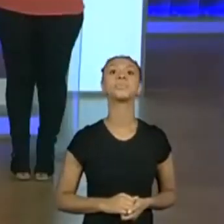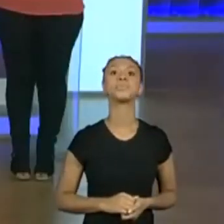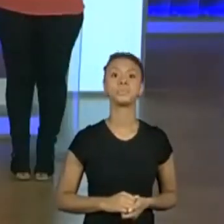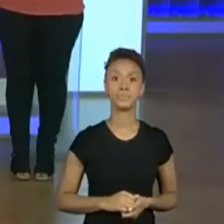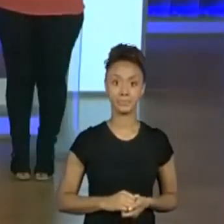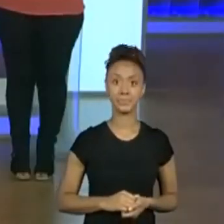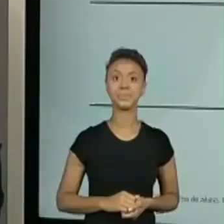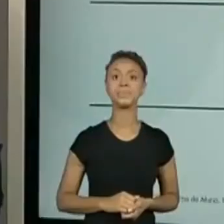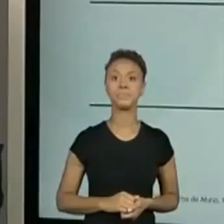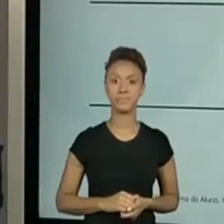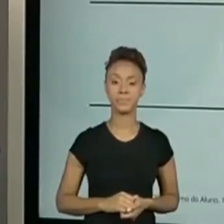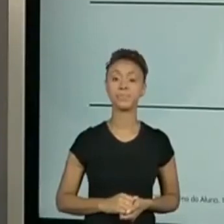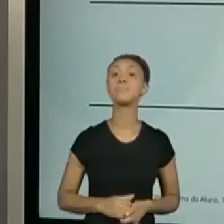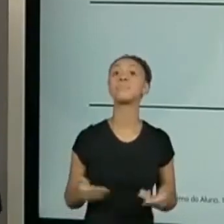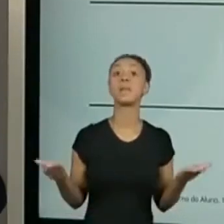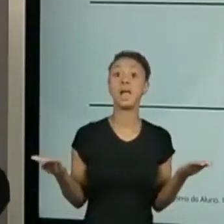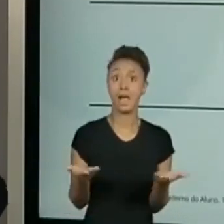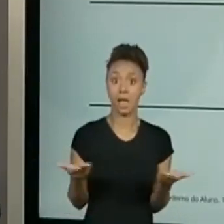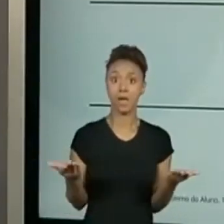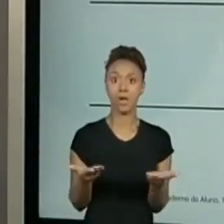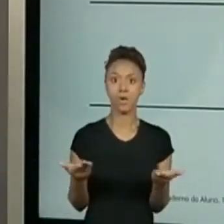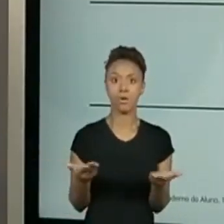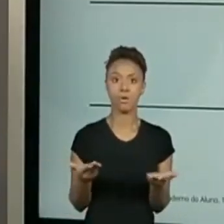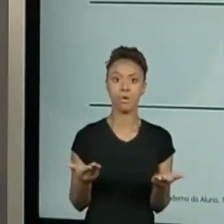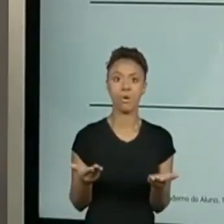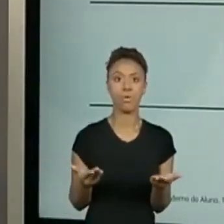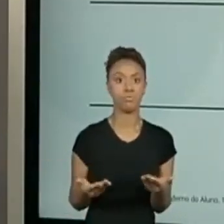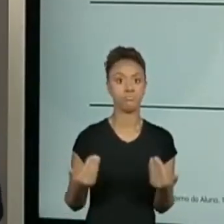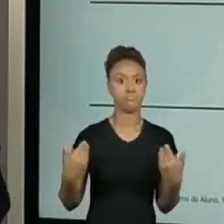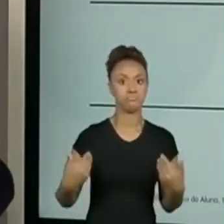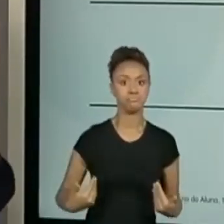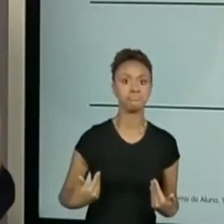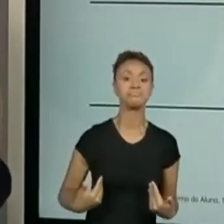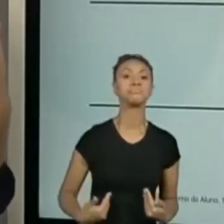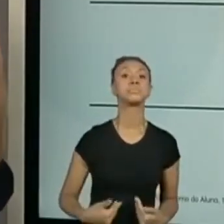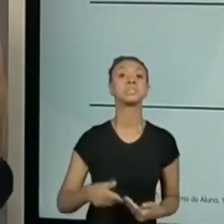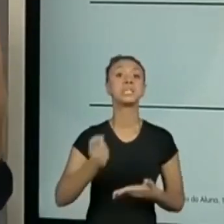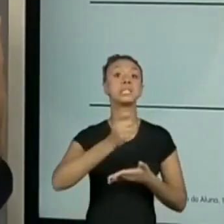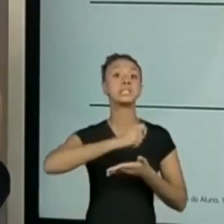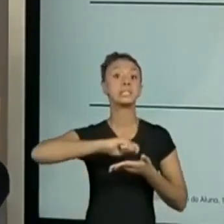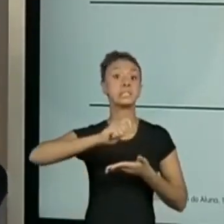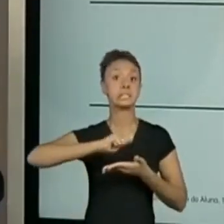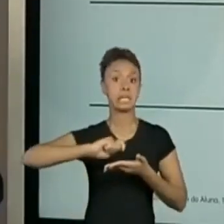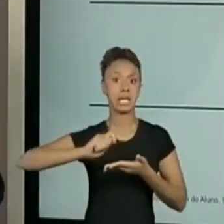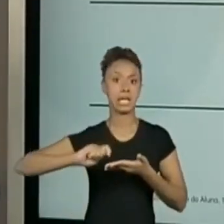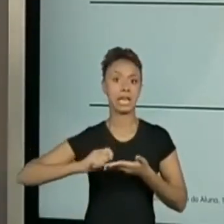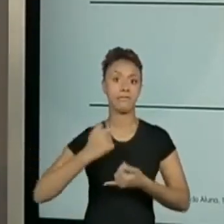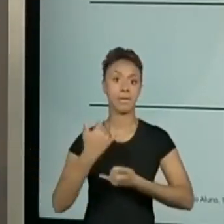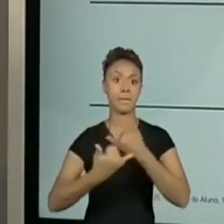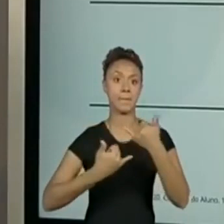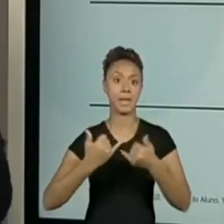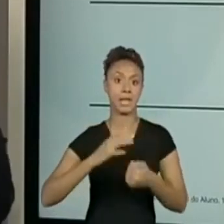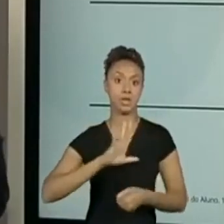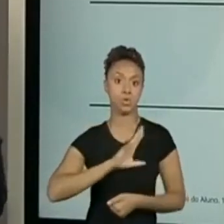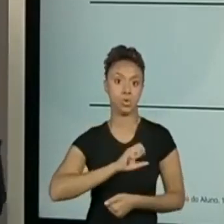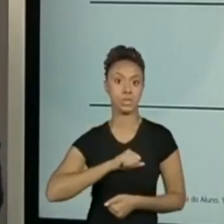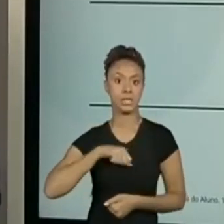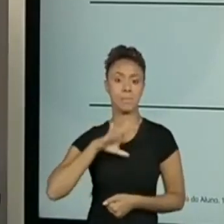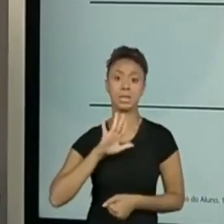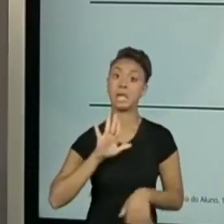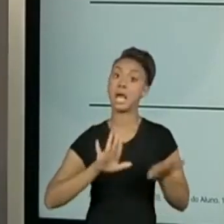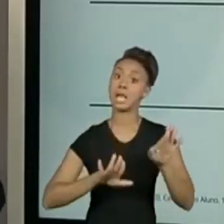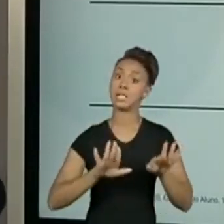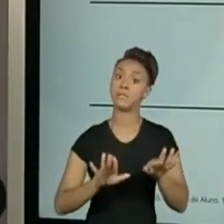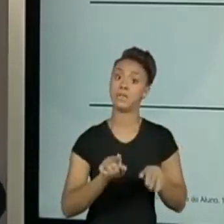Agora, vou lembrar, a professora Kelly vai escrever o brinquedo preferido dela. Pode ser que não seja o